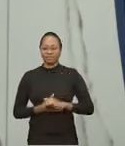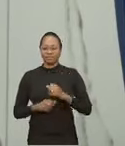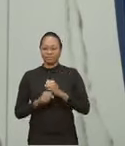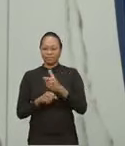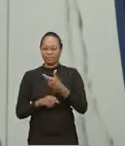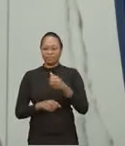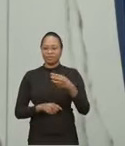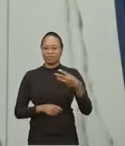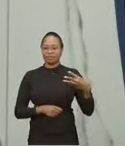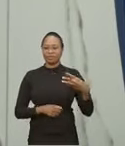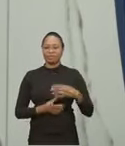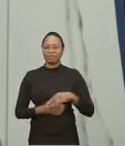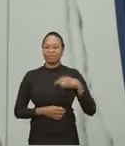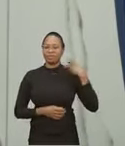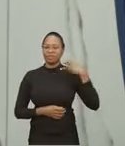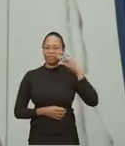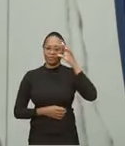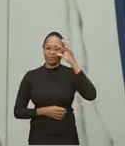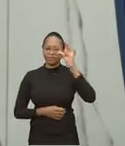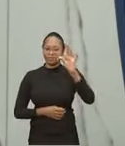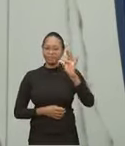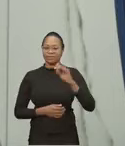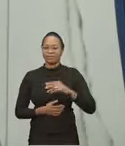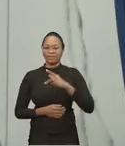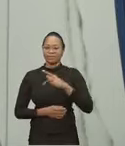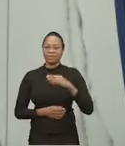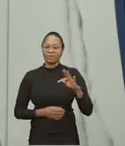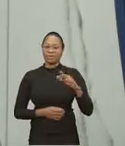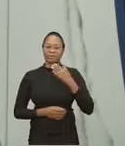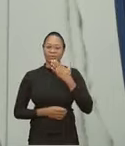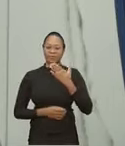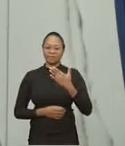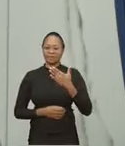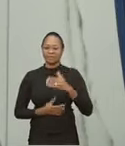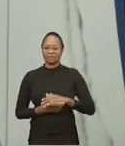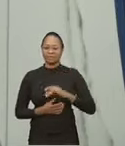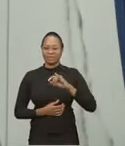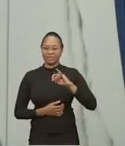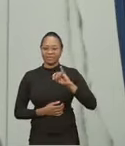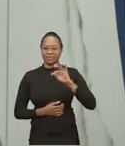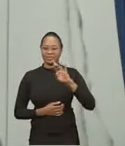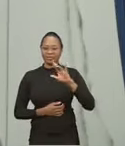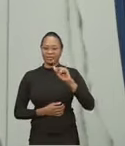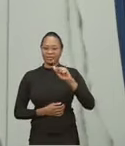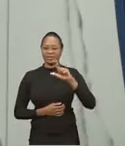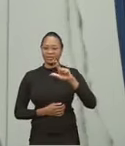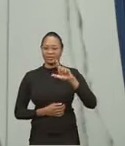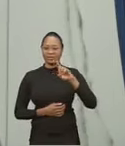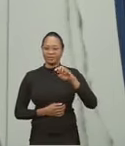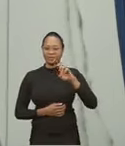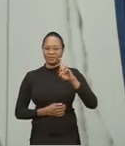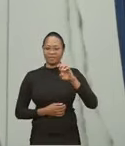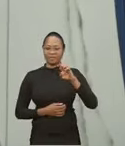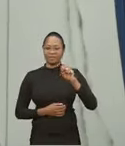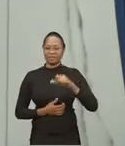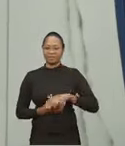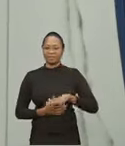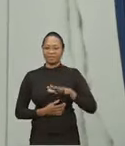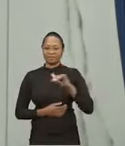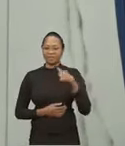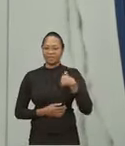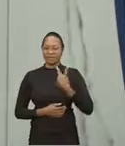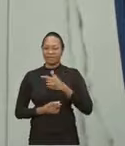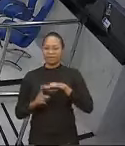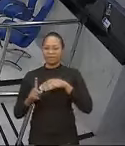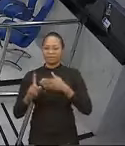048/2023, de autoria do vereador Tagne Sequeira, PT, concede a senhora Iraildes Ferreira de Souza, medalha Irmã